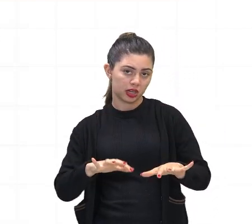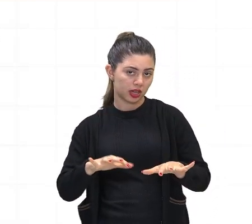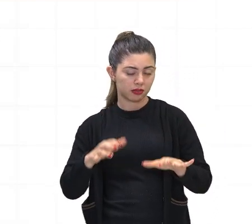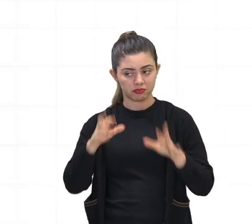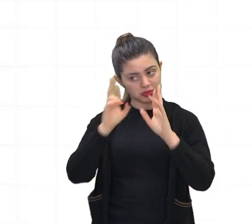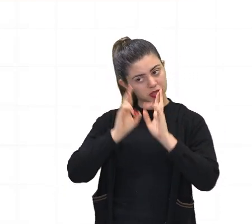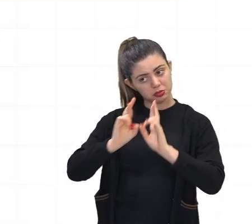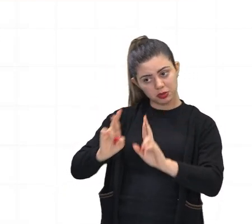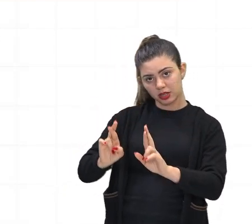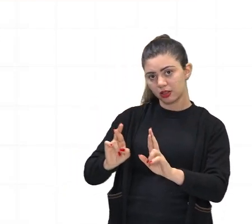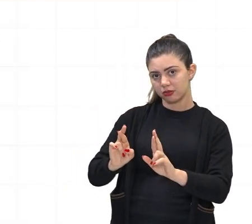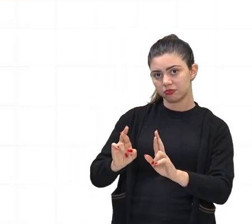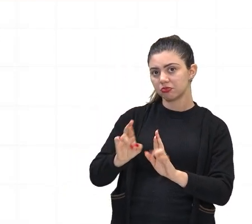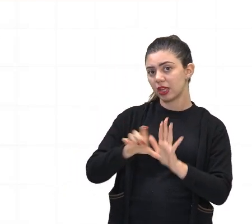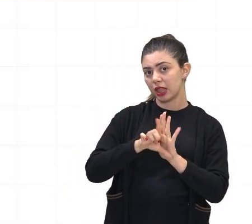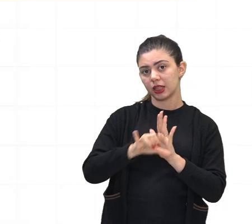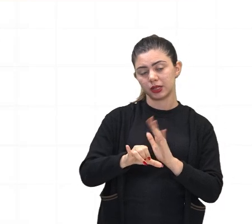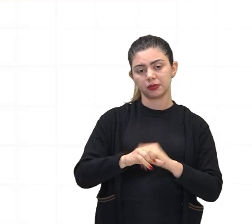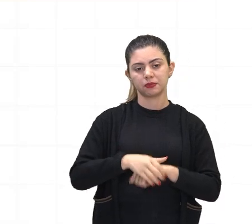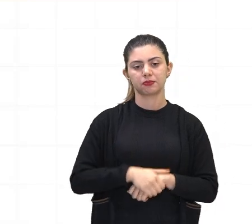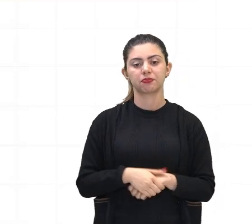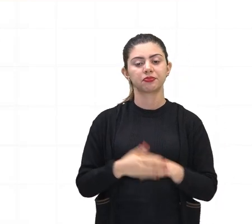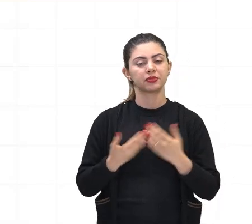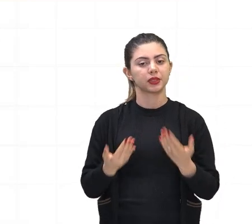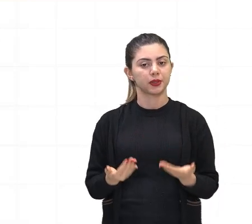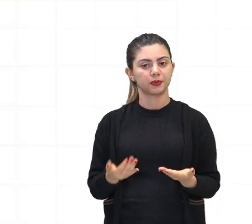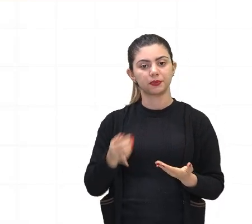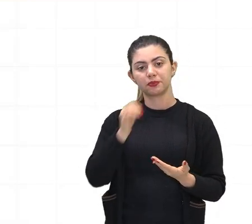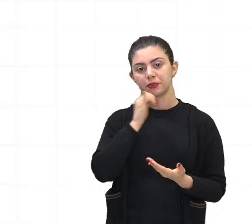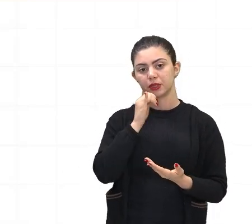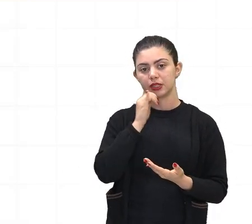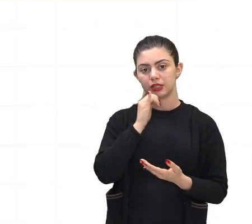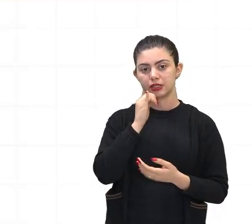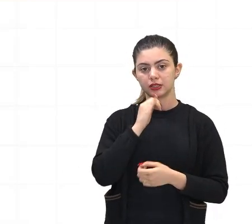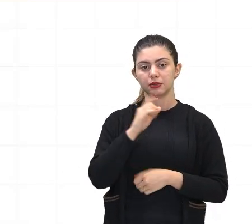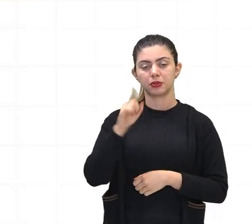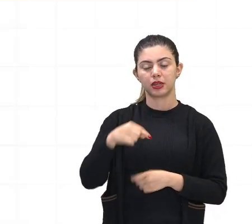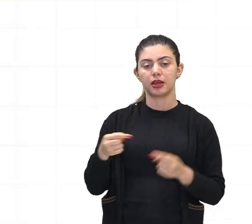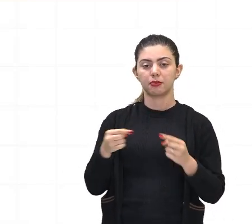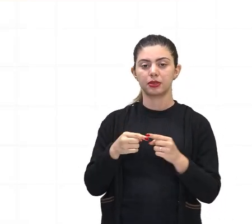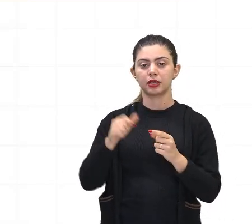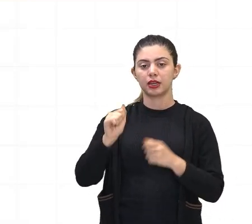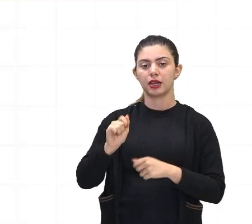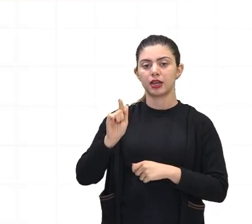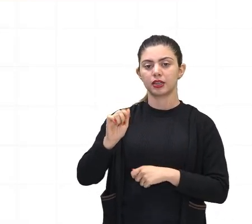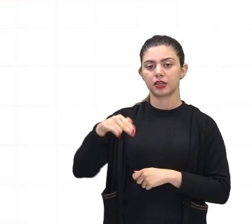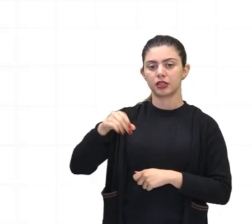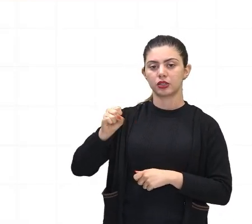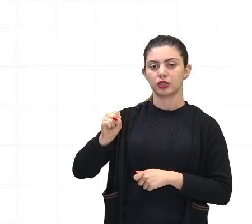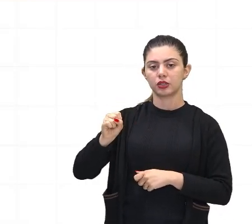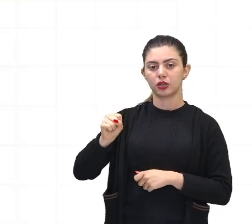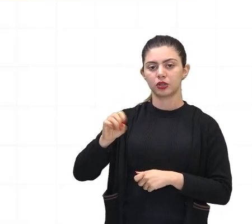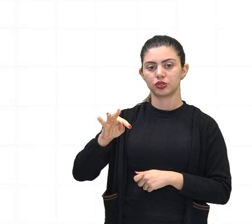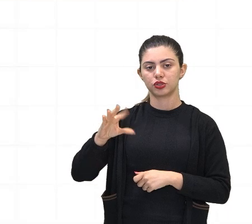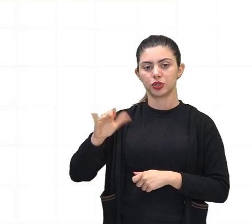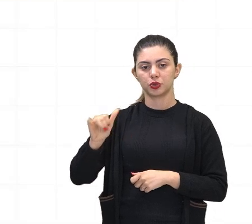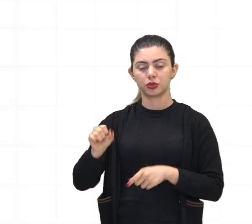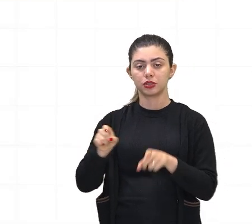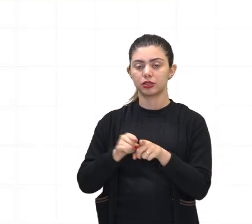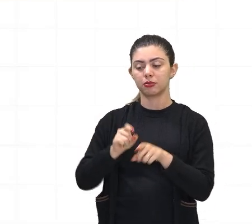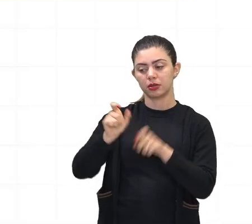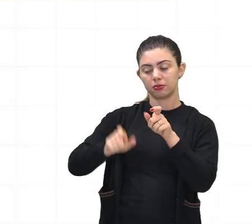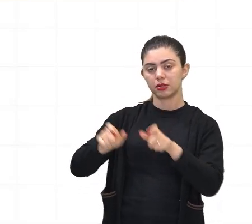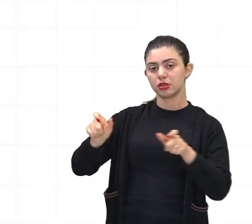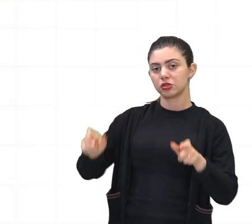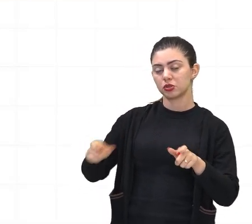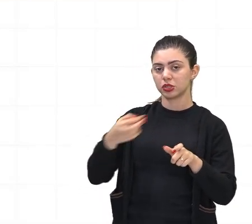alguma. É o caso de agnósticos e ateus e pessoas sem